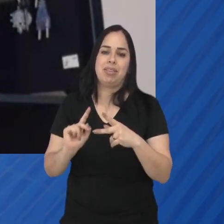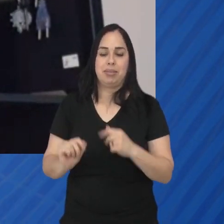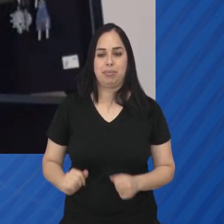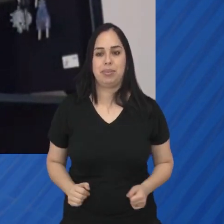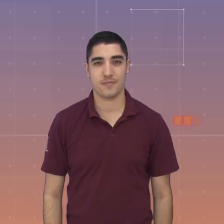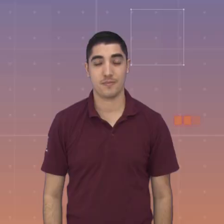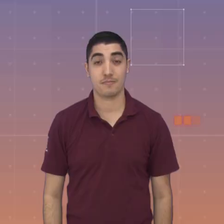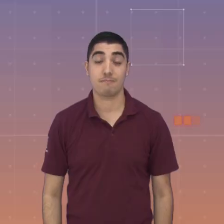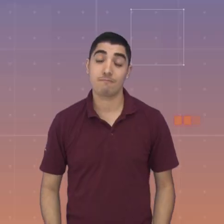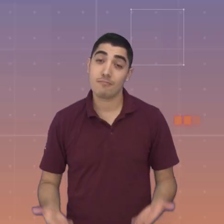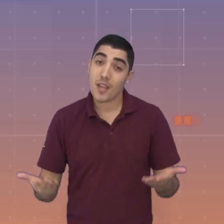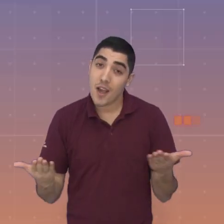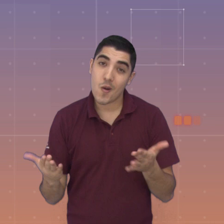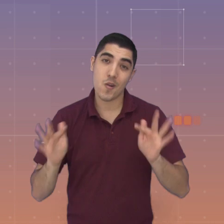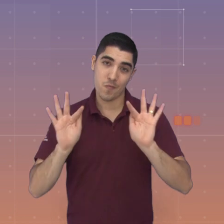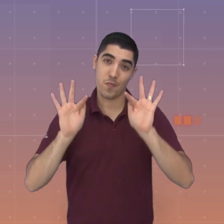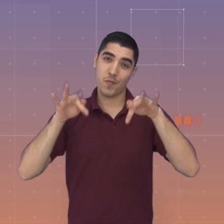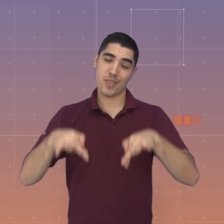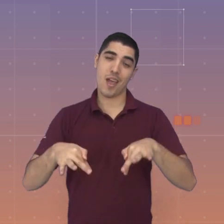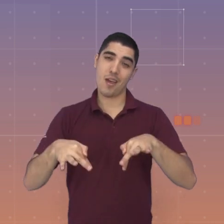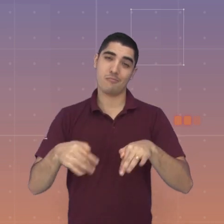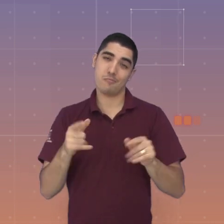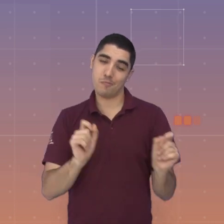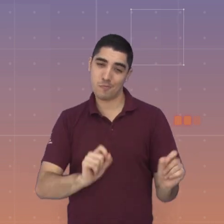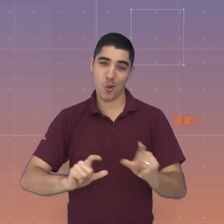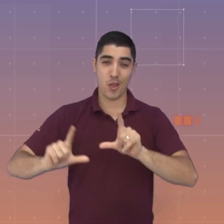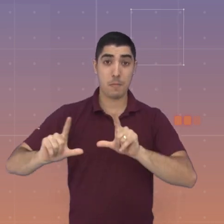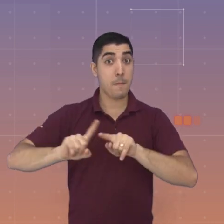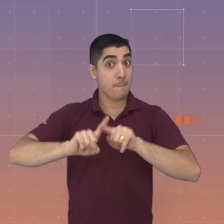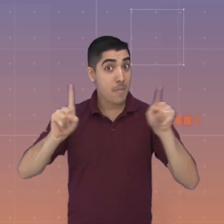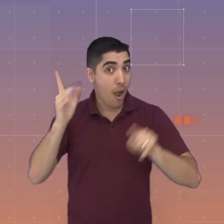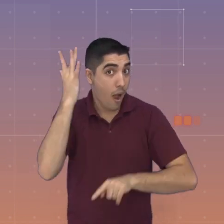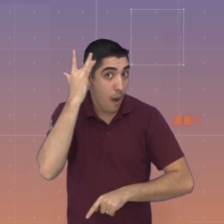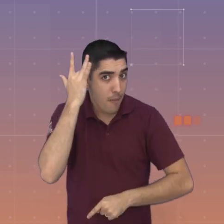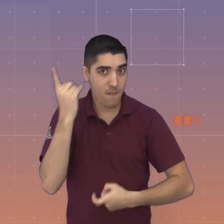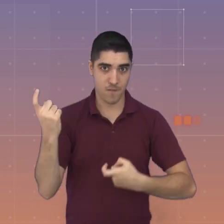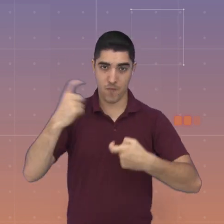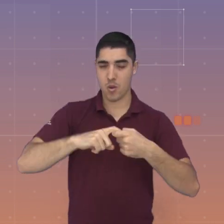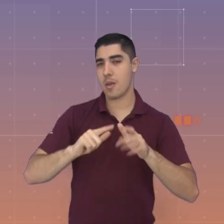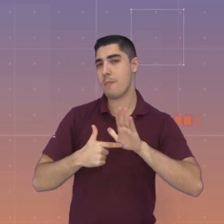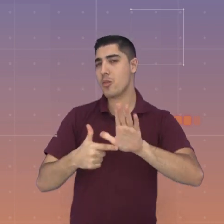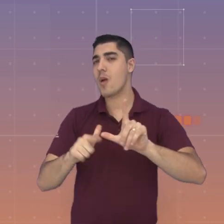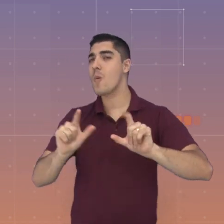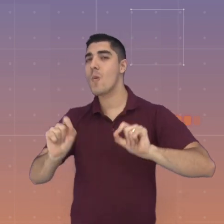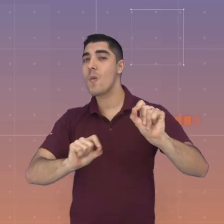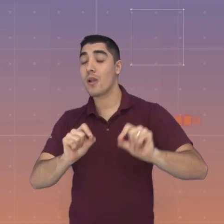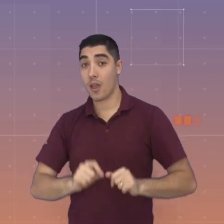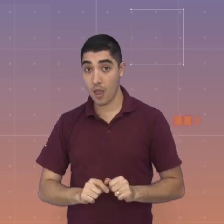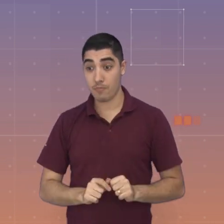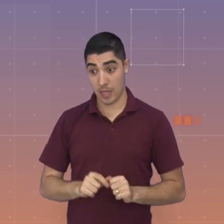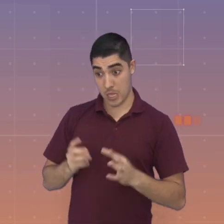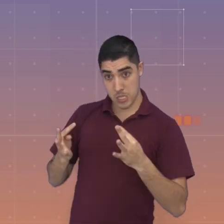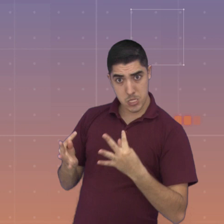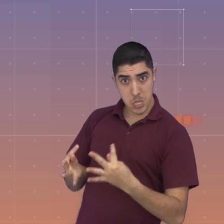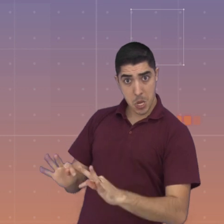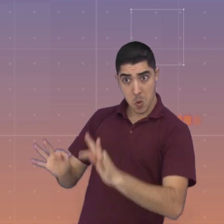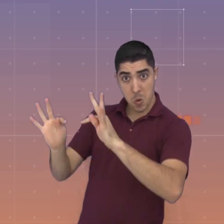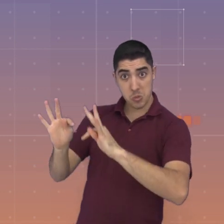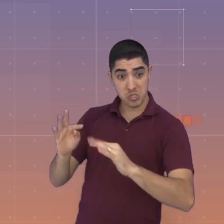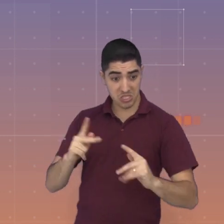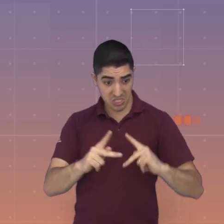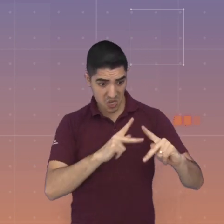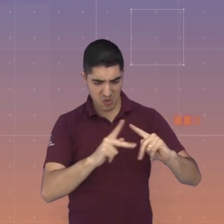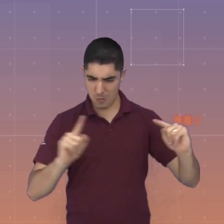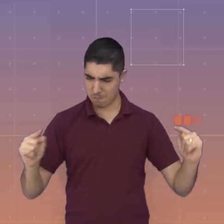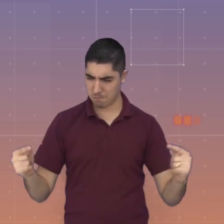nasceu. E ficamos por aqui então com a nossa retrospectiva de hoje, mas amanhã a gente vai mostrar que a vocação tecnológica de São